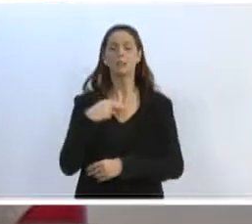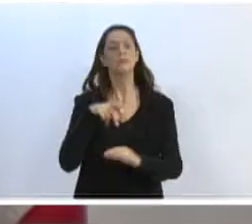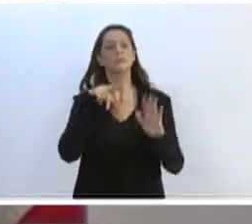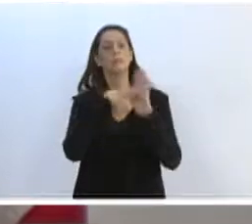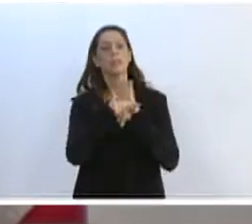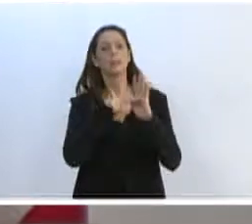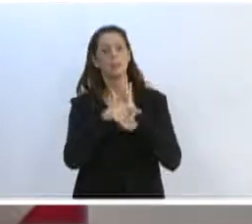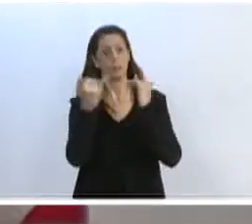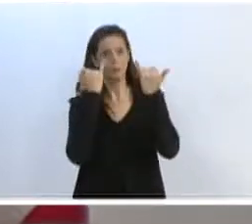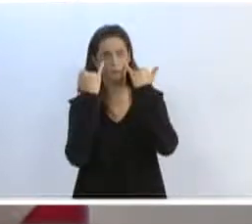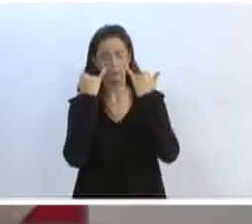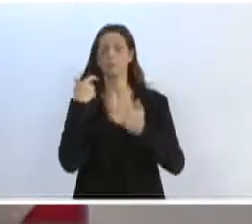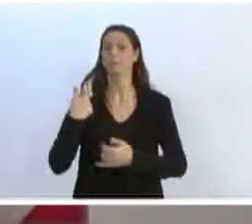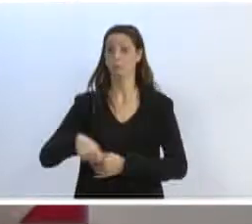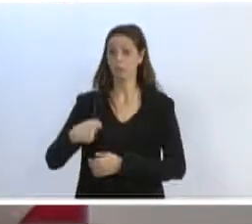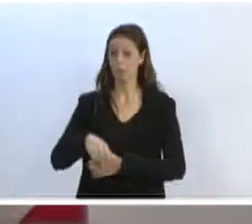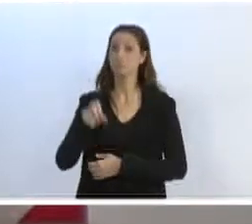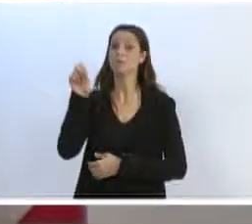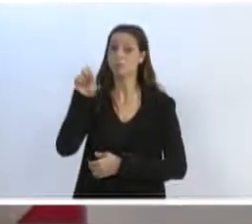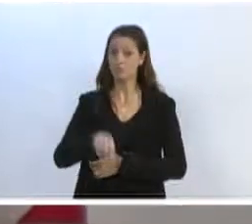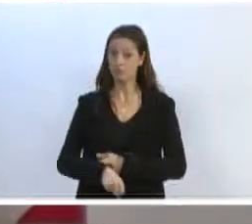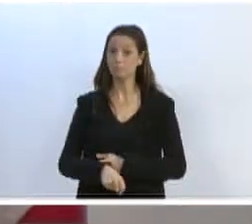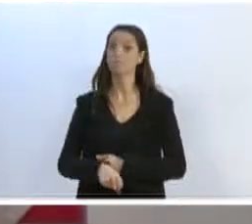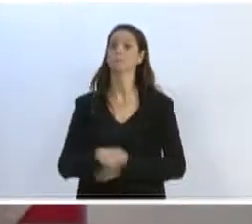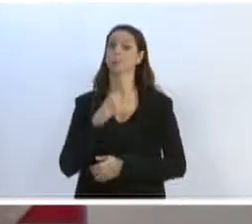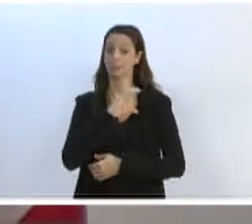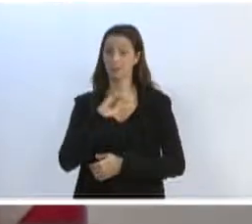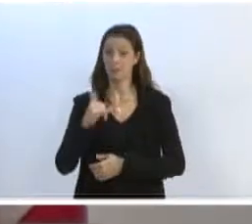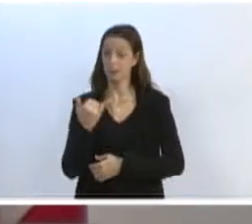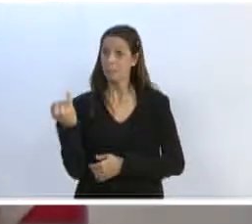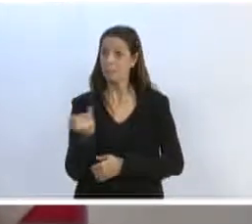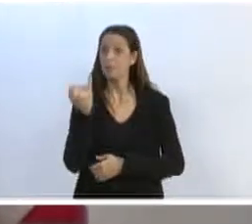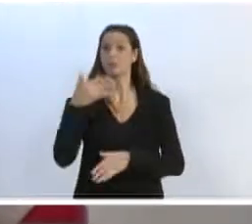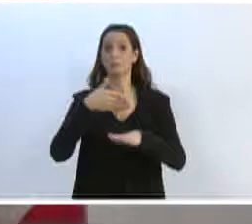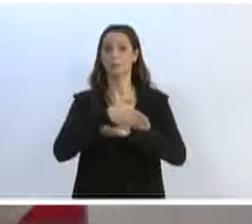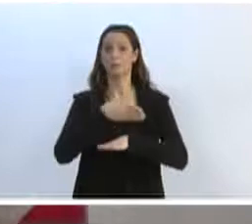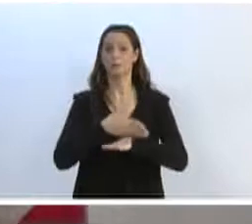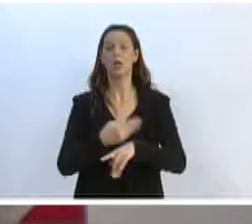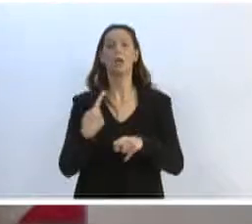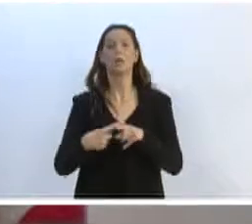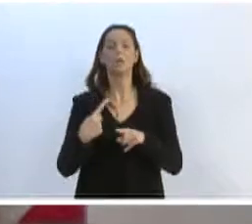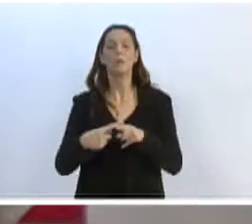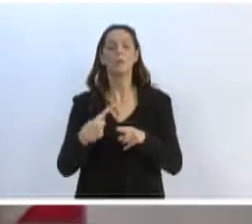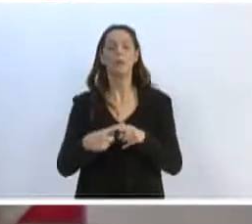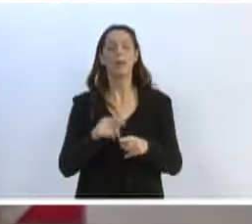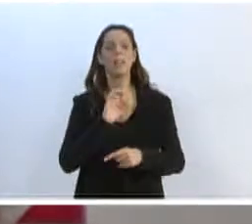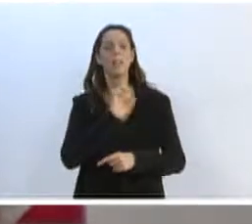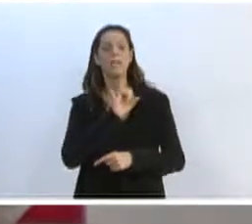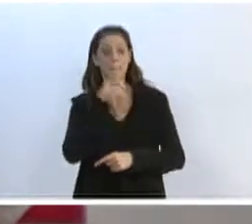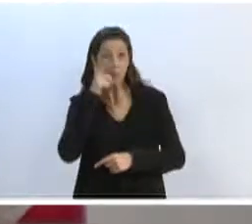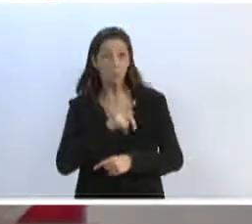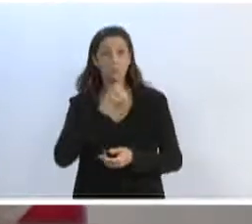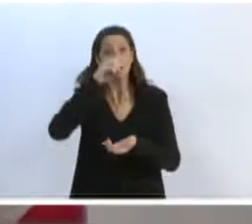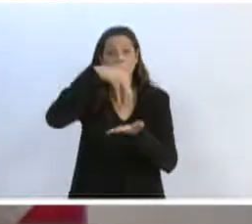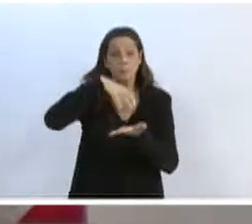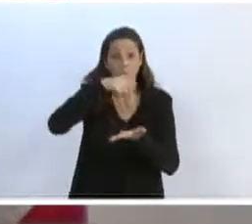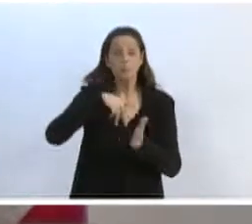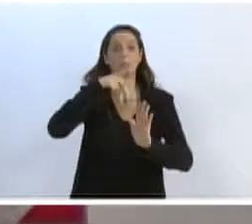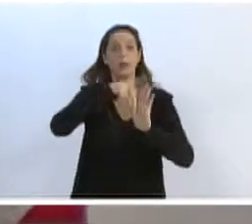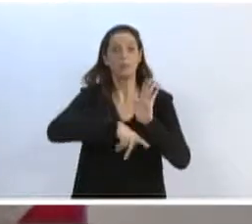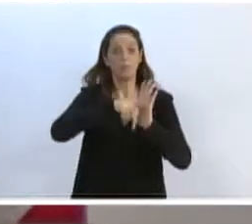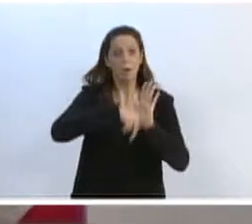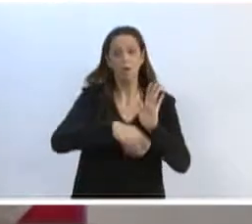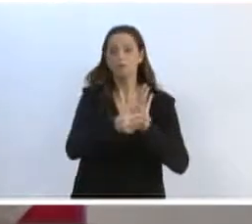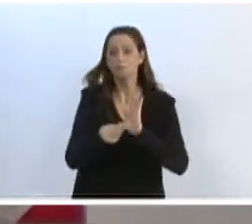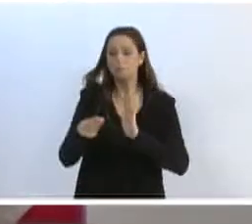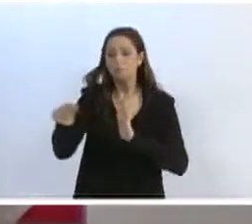importantes e vereadores fazem parte da ccj quando conseguirem uma cópia desses projetos dessa pessoa encontra é para se ver do